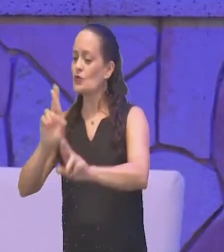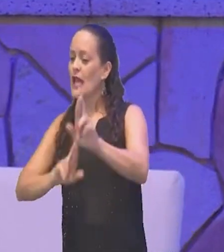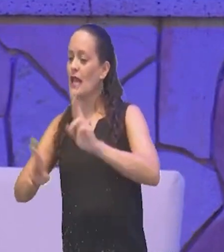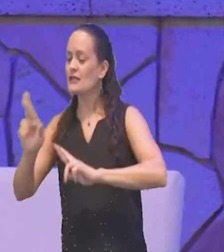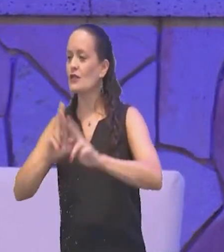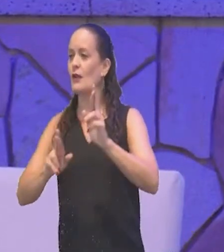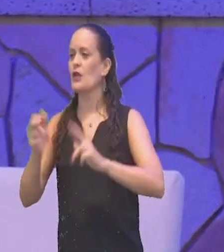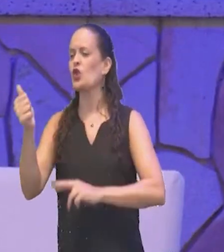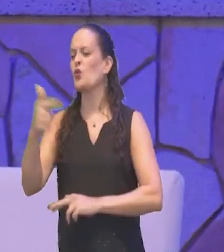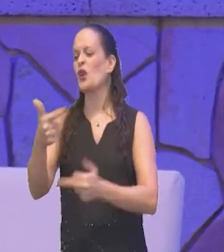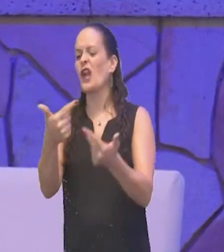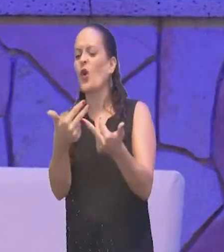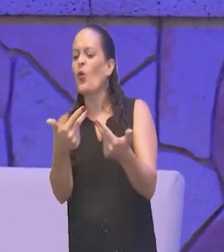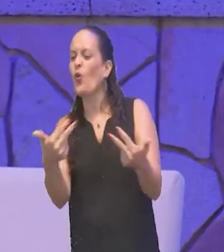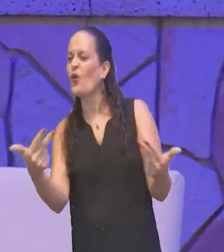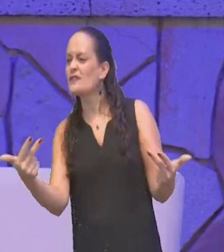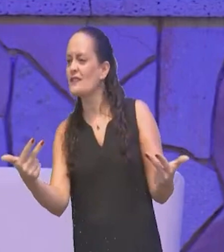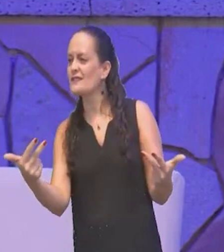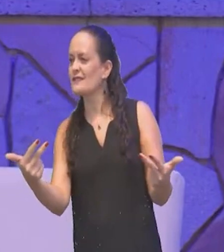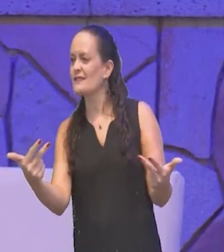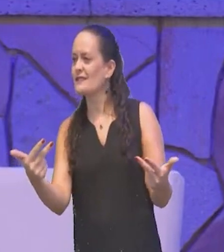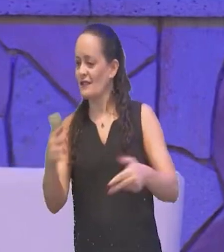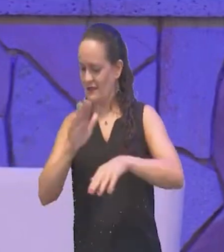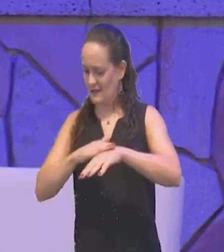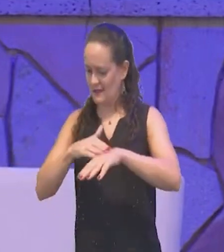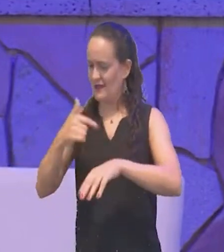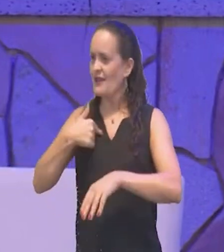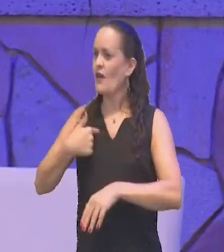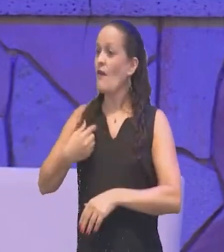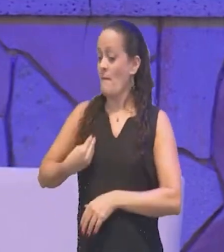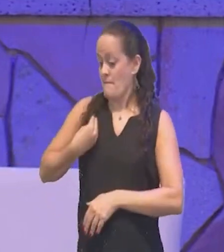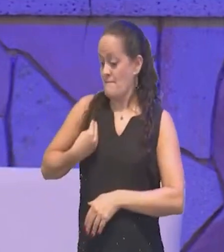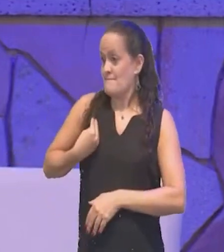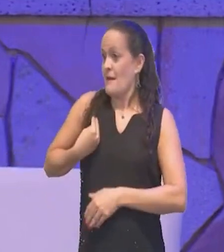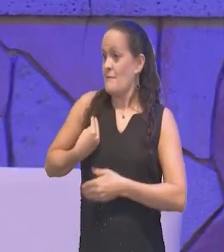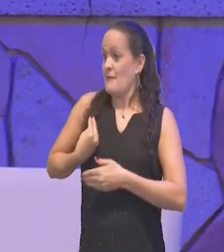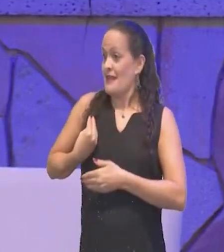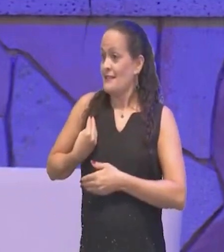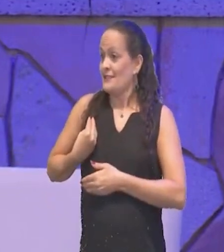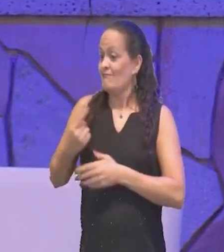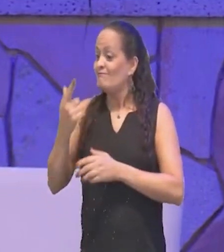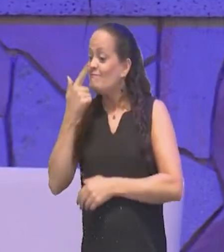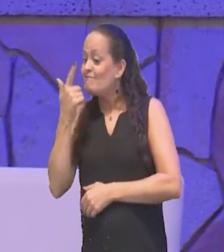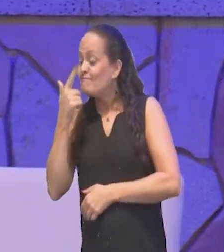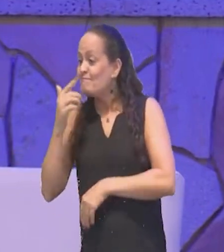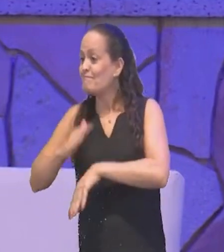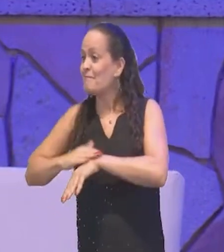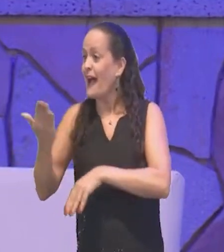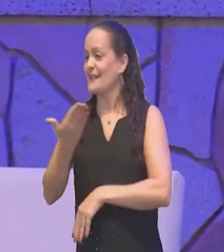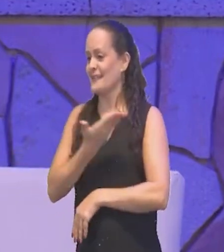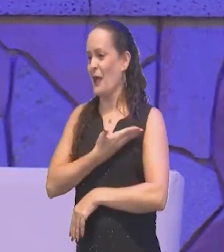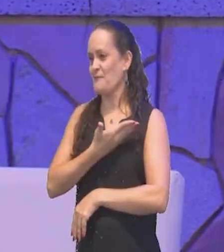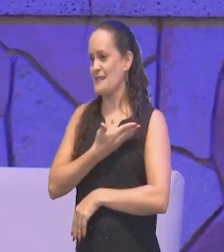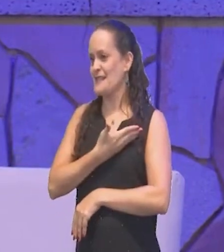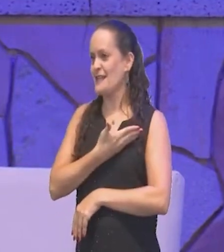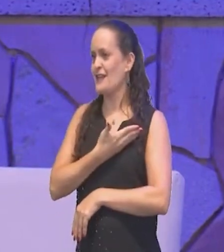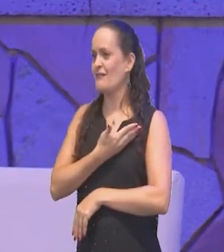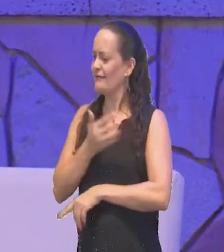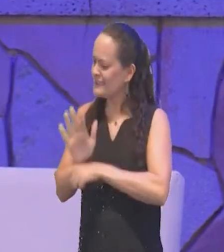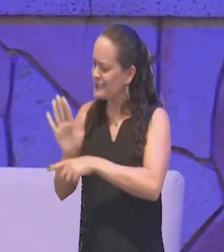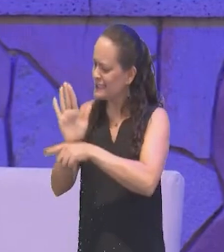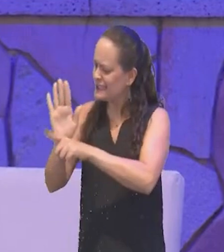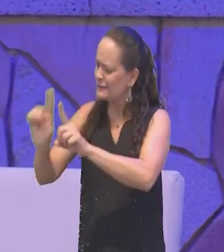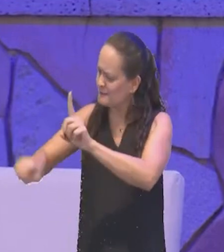coisas. Se depender de mim, serei mais presente e mais amigo. Se depender de mim, eu serei mais prestativo